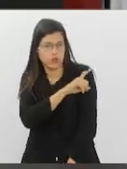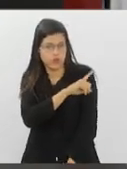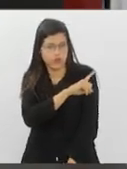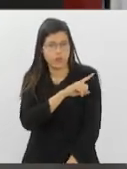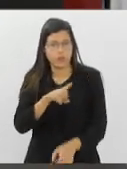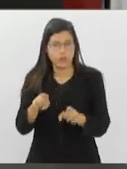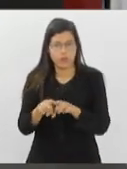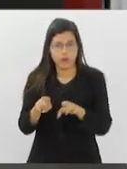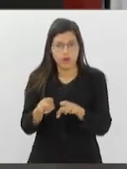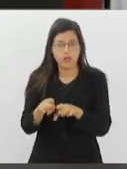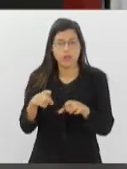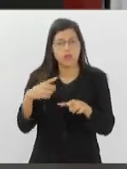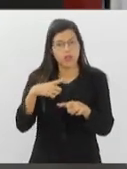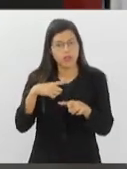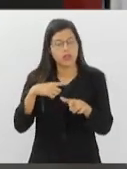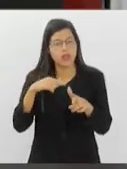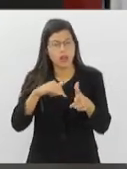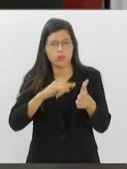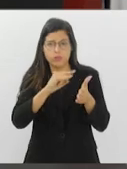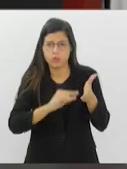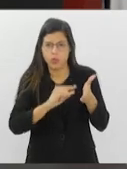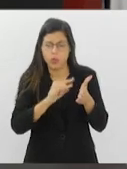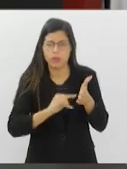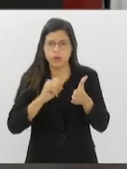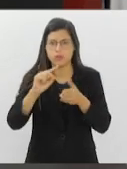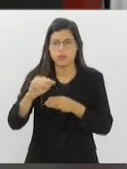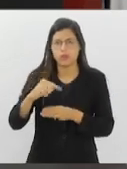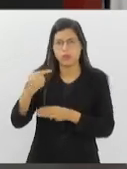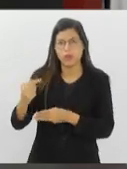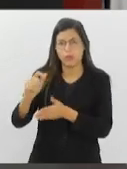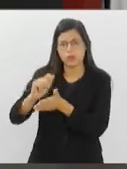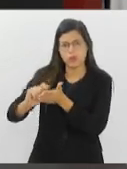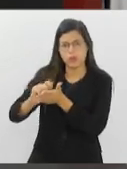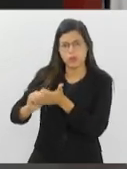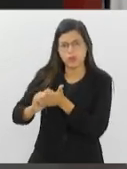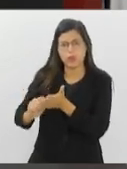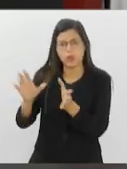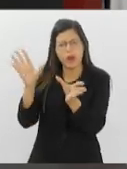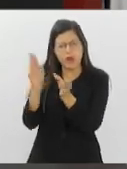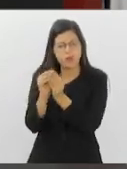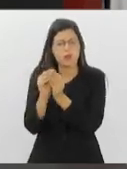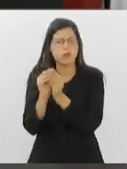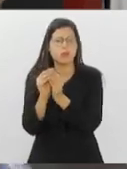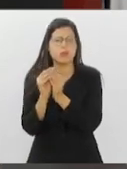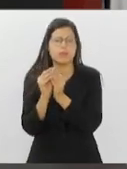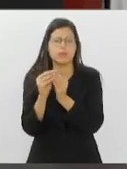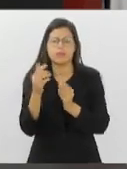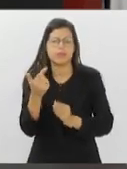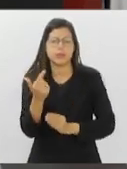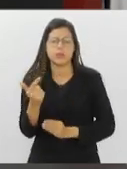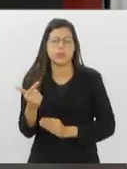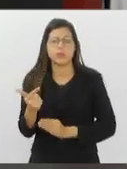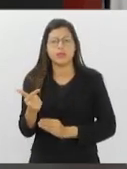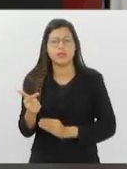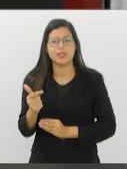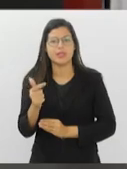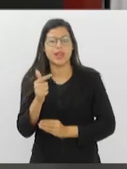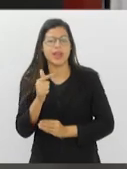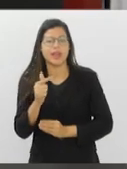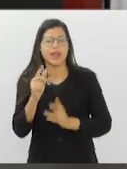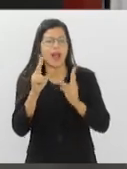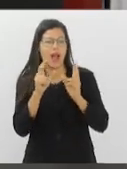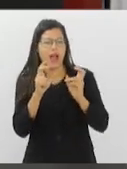do prontuário, mesmo que depois isso seja passado a limpo e condensado, para que não haja, entre aspas, uma